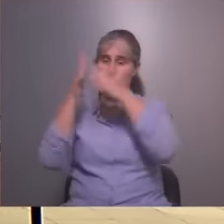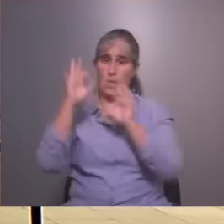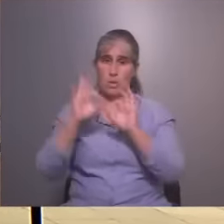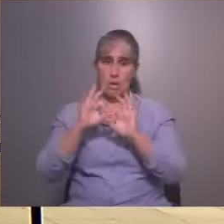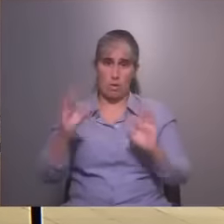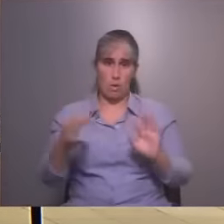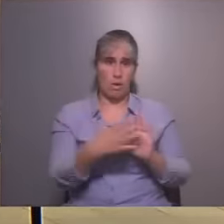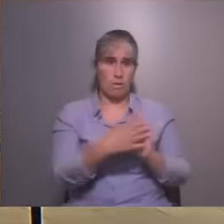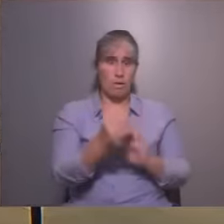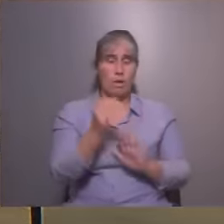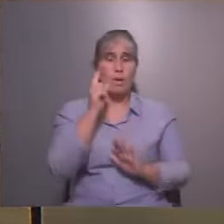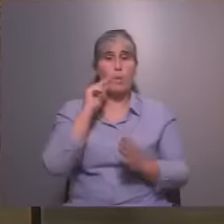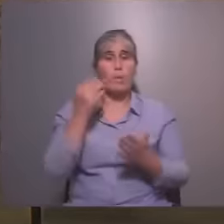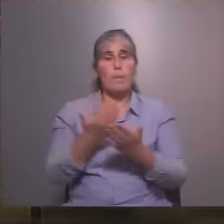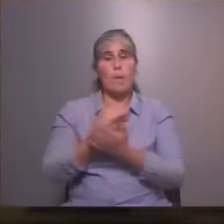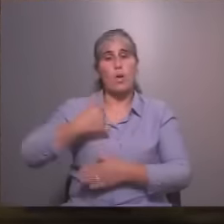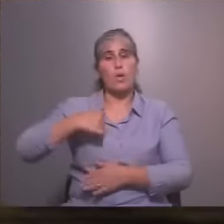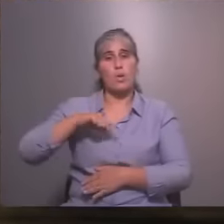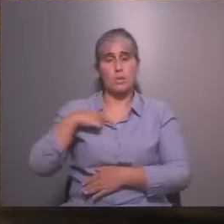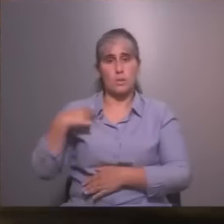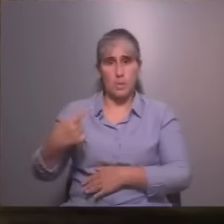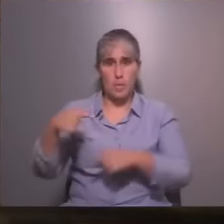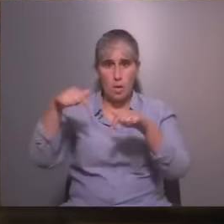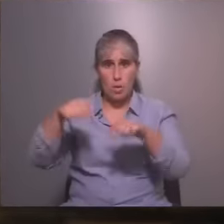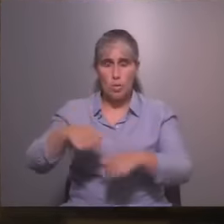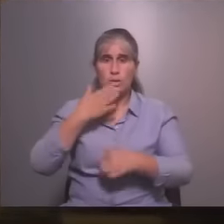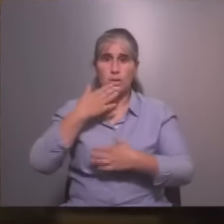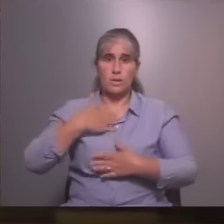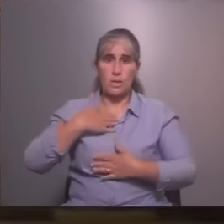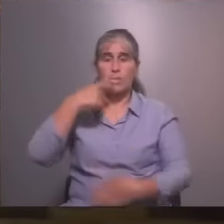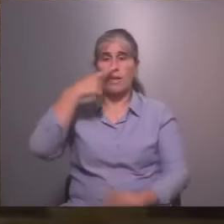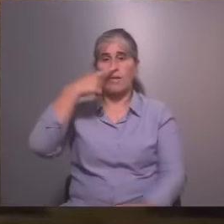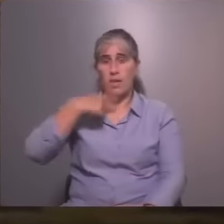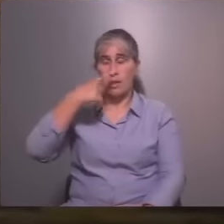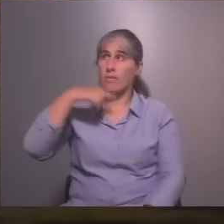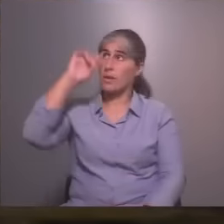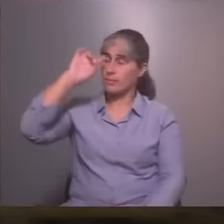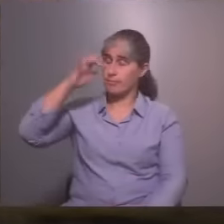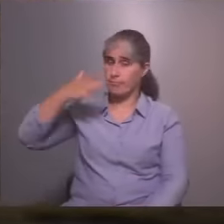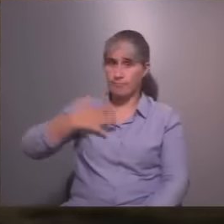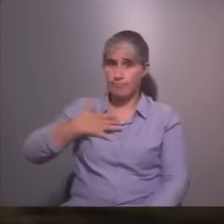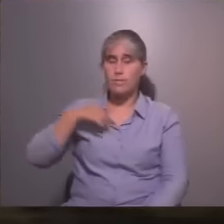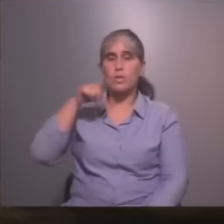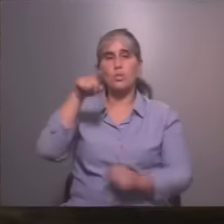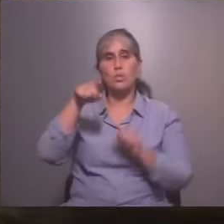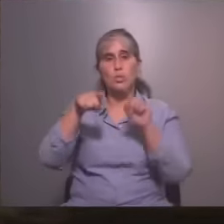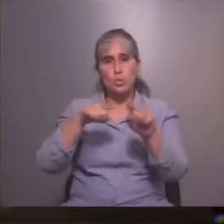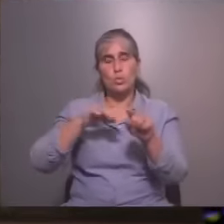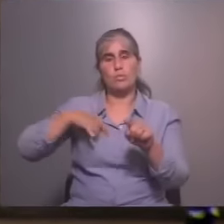thy will be done on earth as it is in heaven.